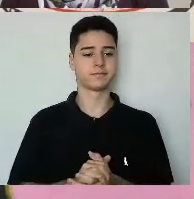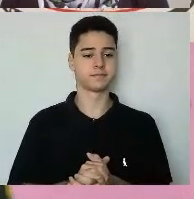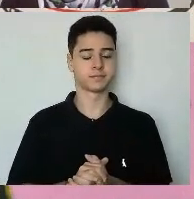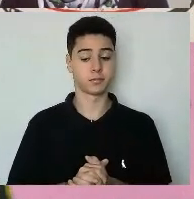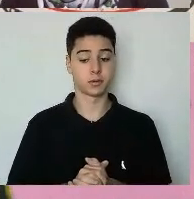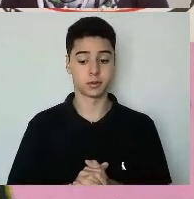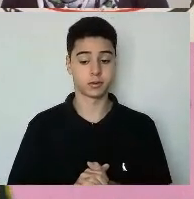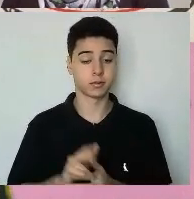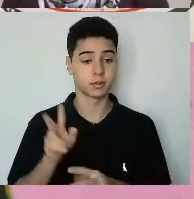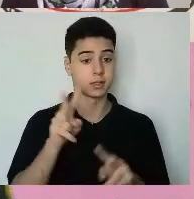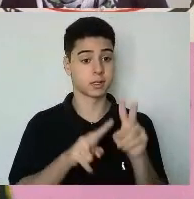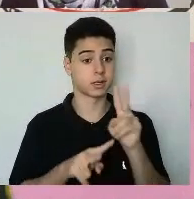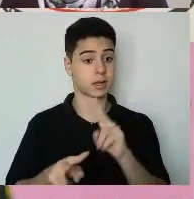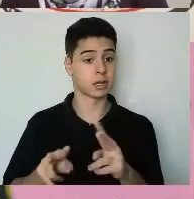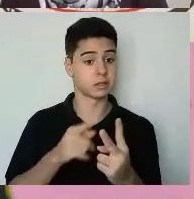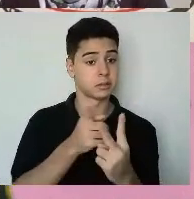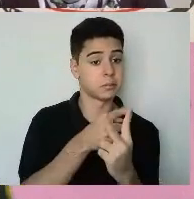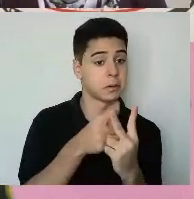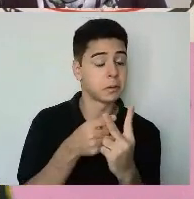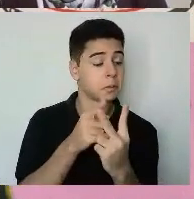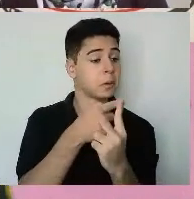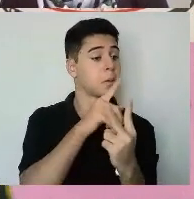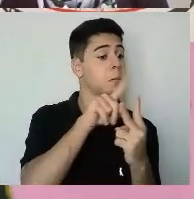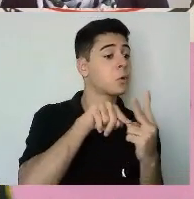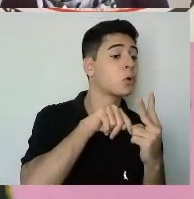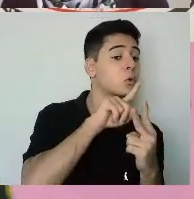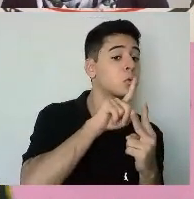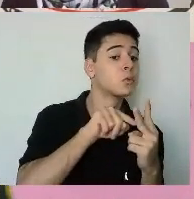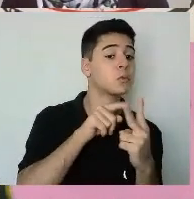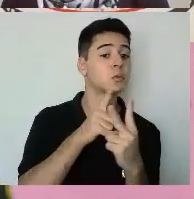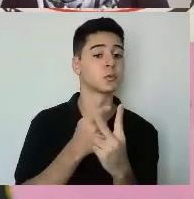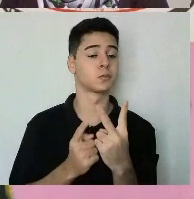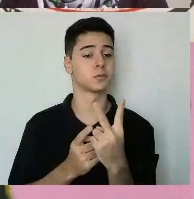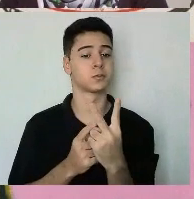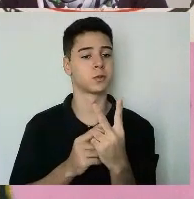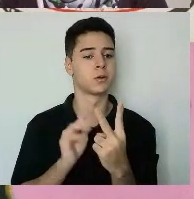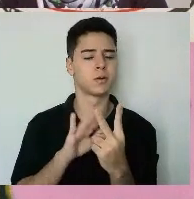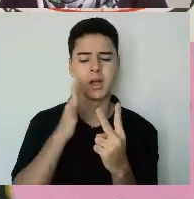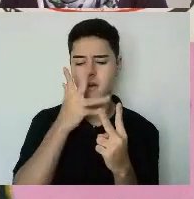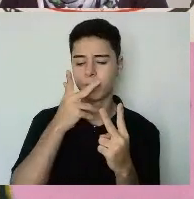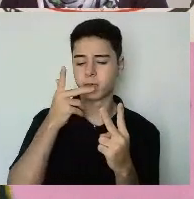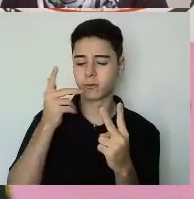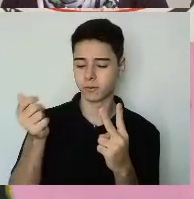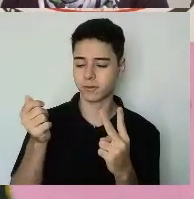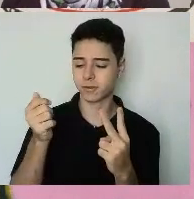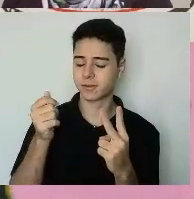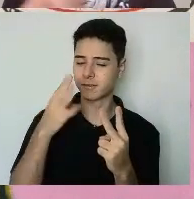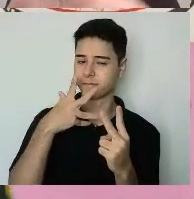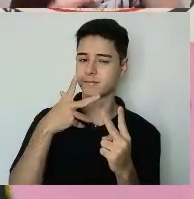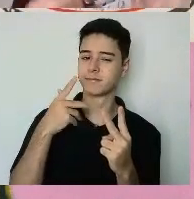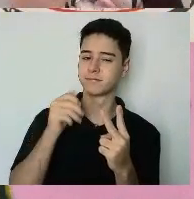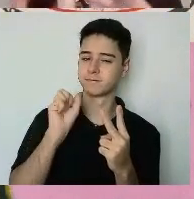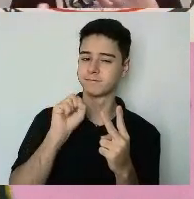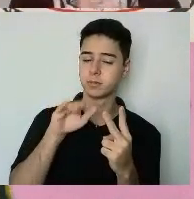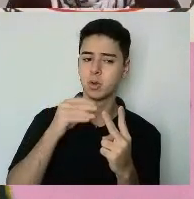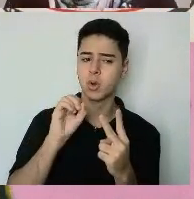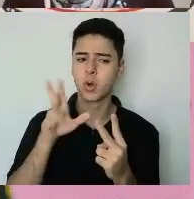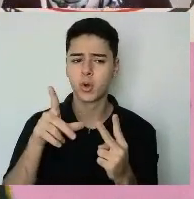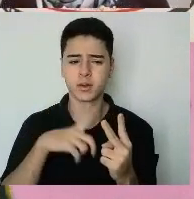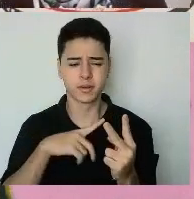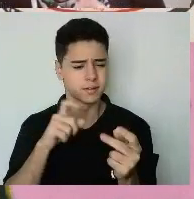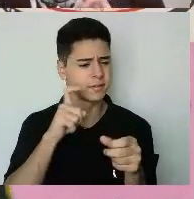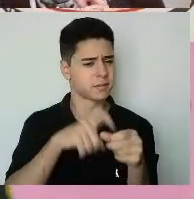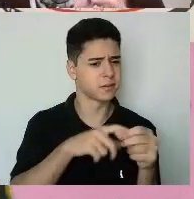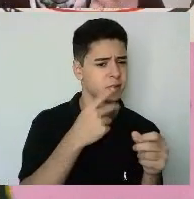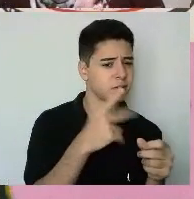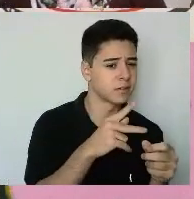para dois produtos, o mais bonito te atrai, né? Ou o que tem mais a ver com você, de